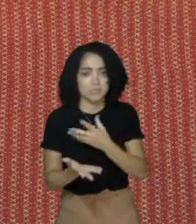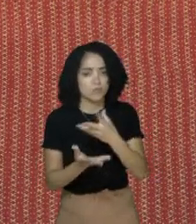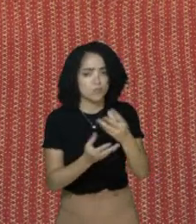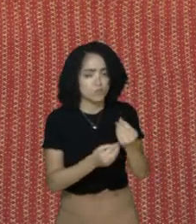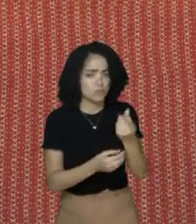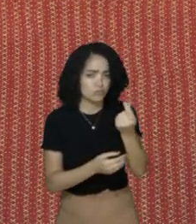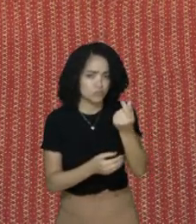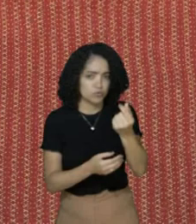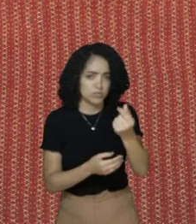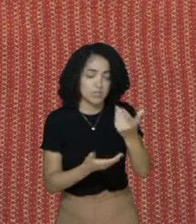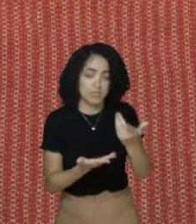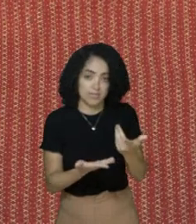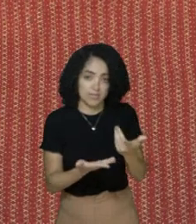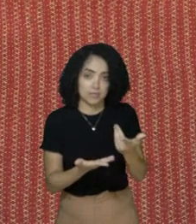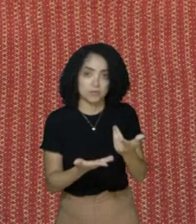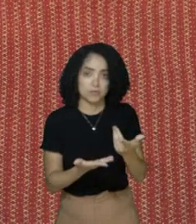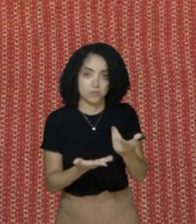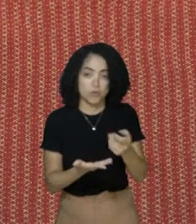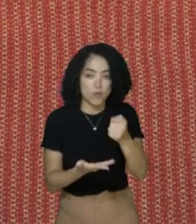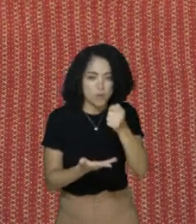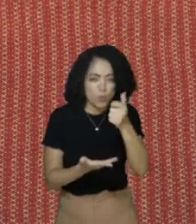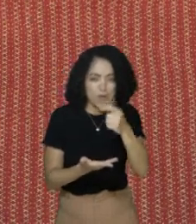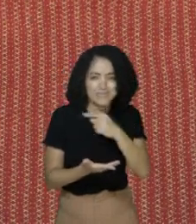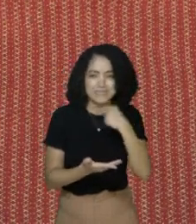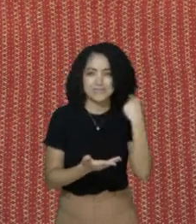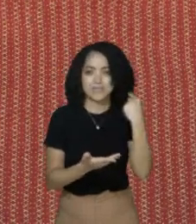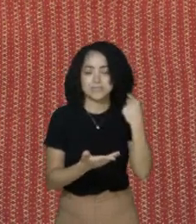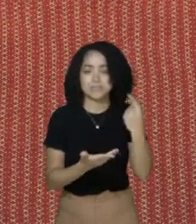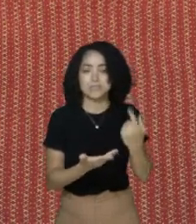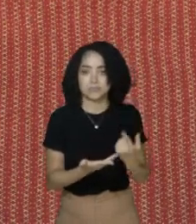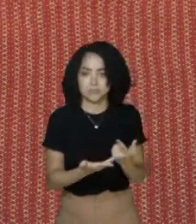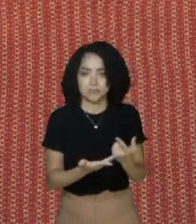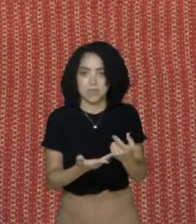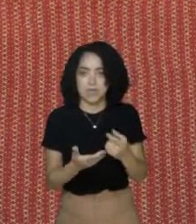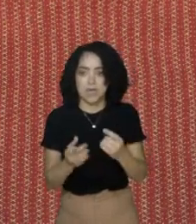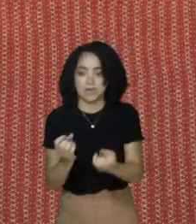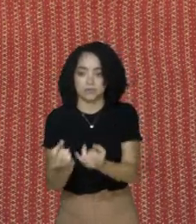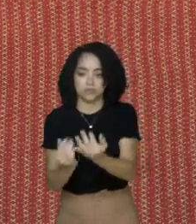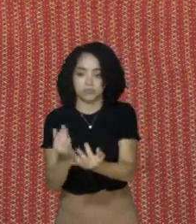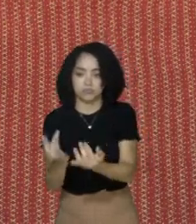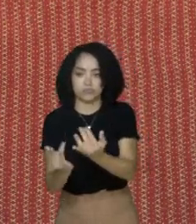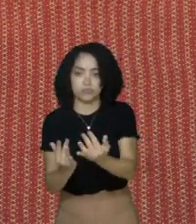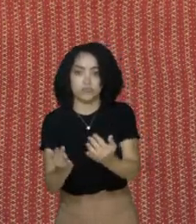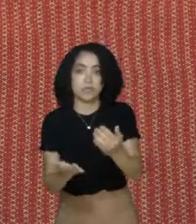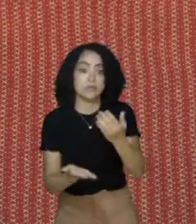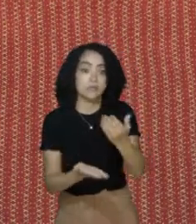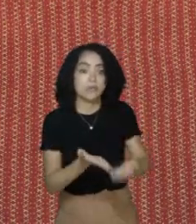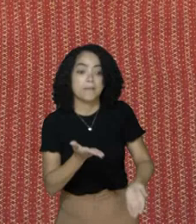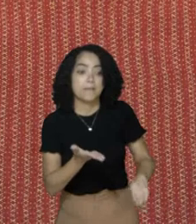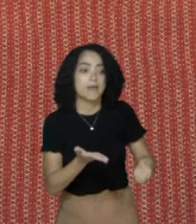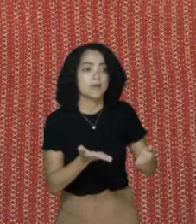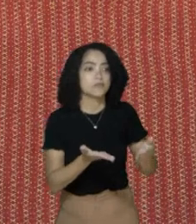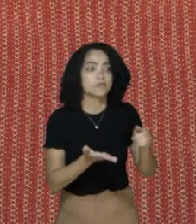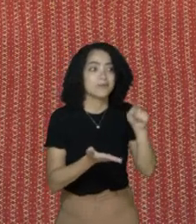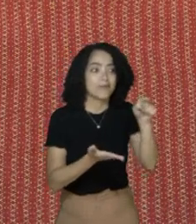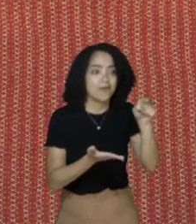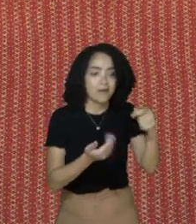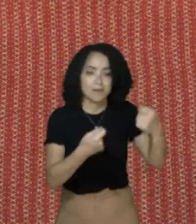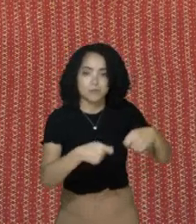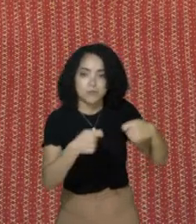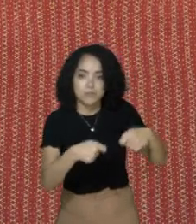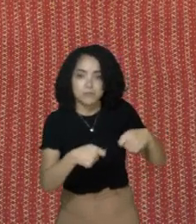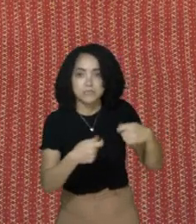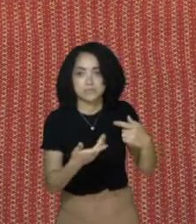no qual eles recebem medicamentos quase vencidos e incineram. Quem perde é o consumidor, quem perde é quem está precisando lá na ponta. Então eu